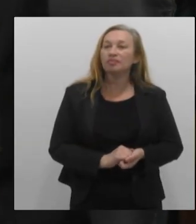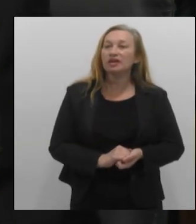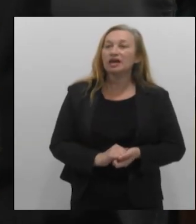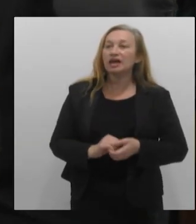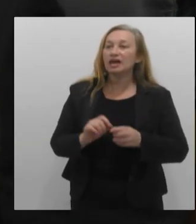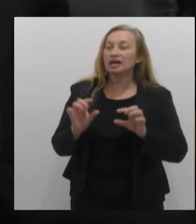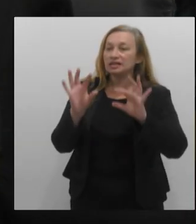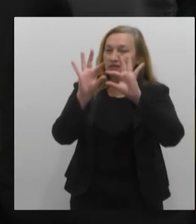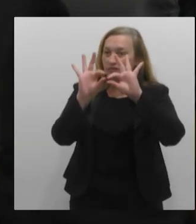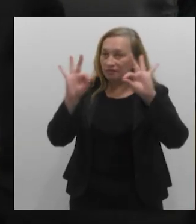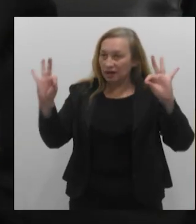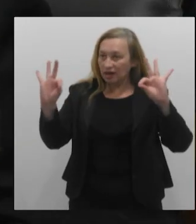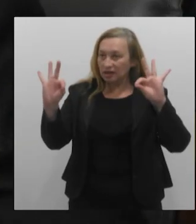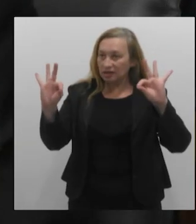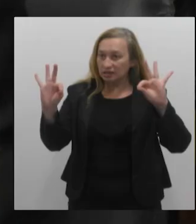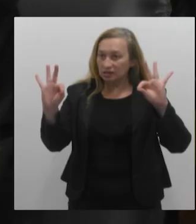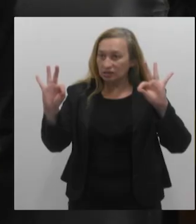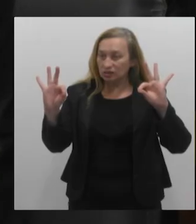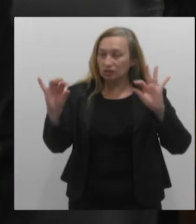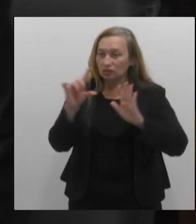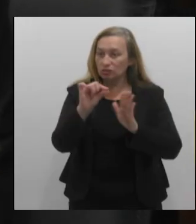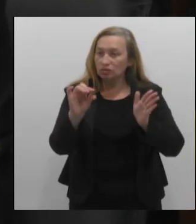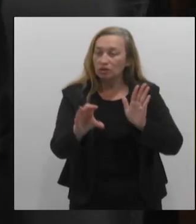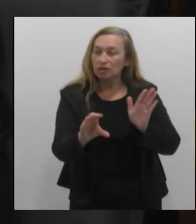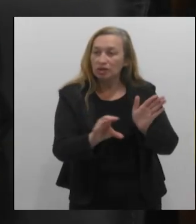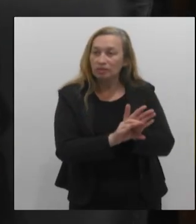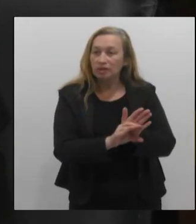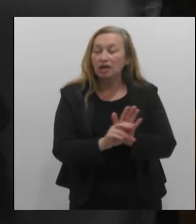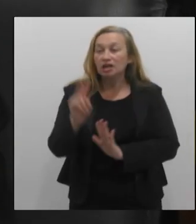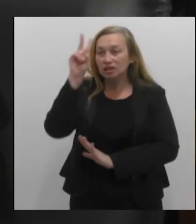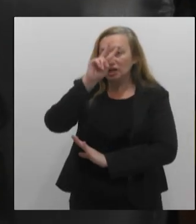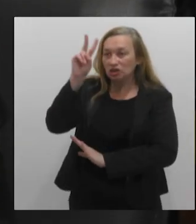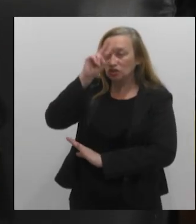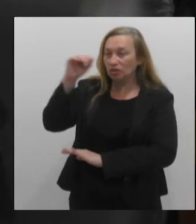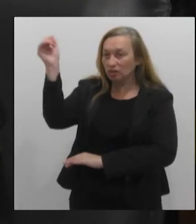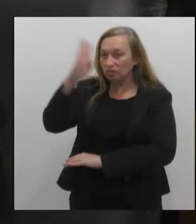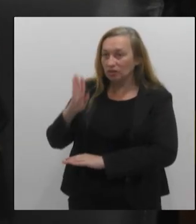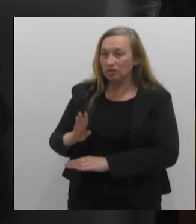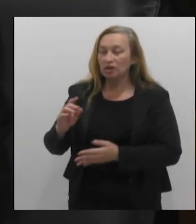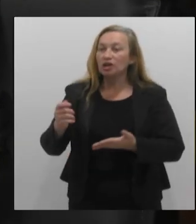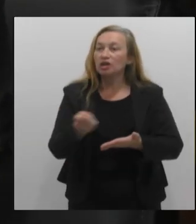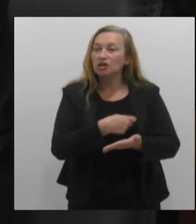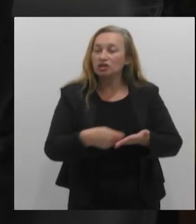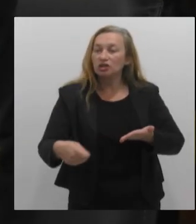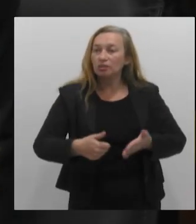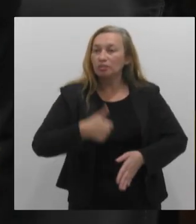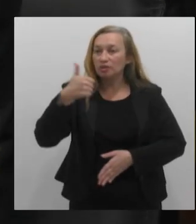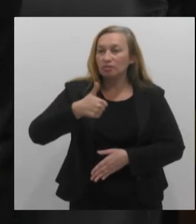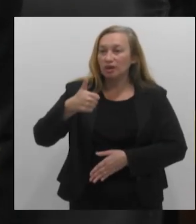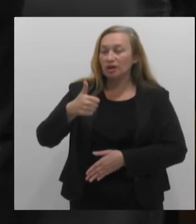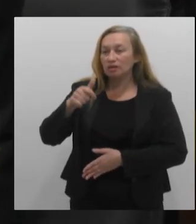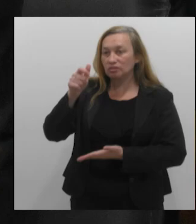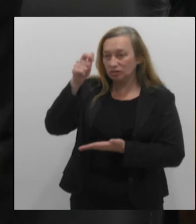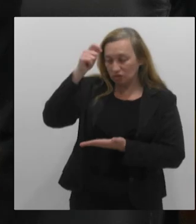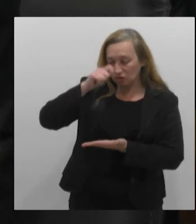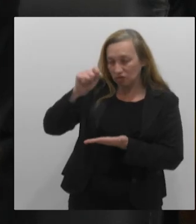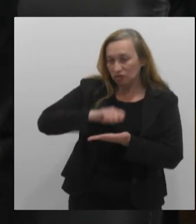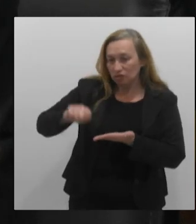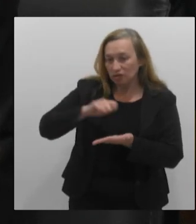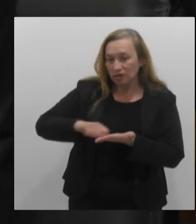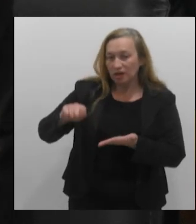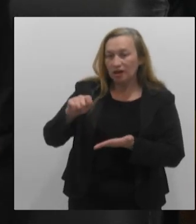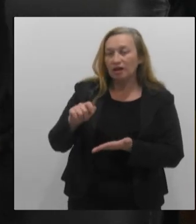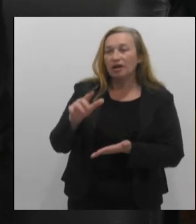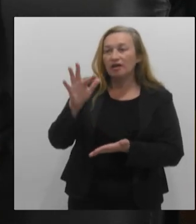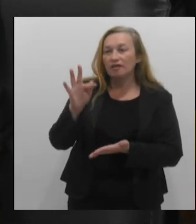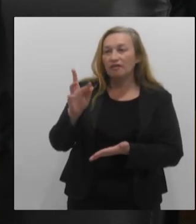é tirado de um dos capítulos da História do Brasil, escrita pelo nosso primeiro historiador, Frei Vicente do Salvador,